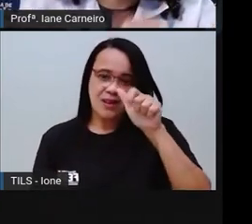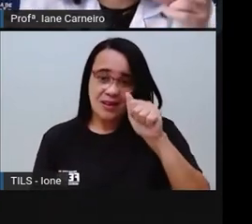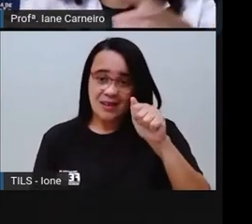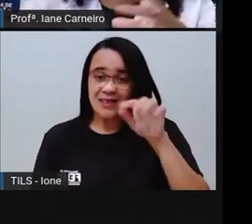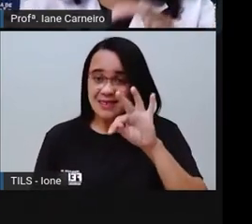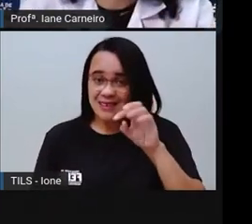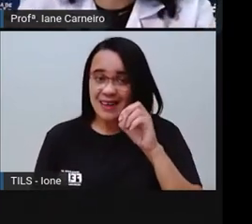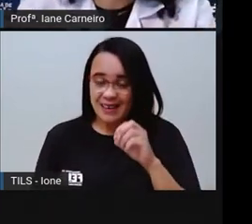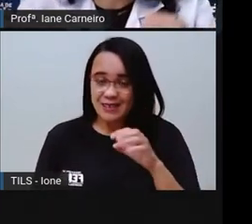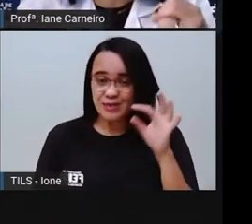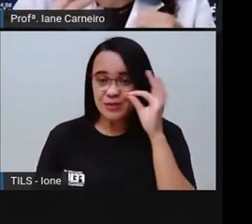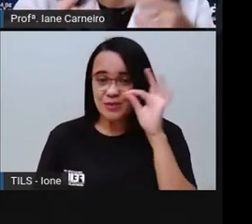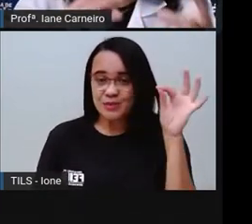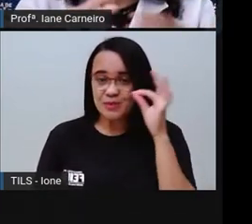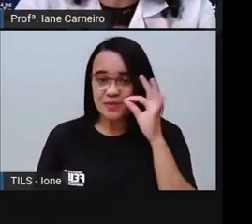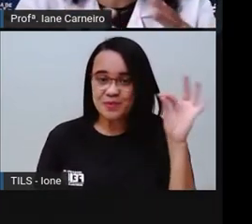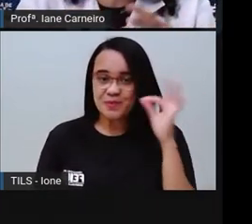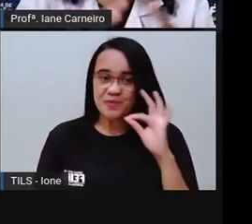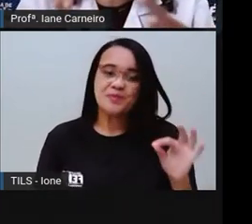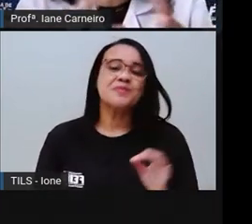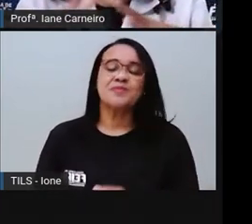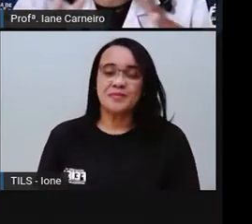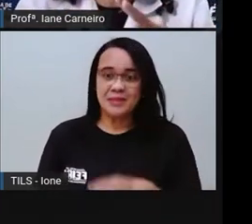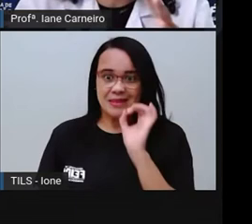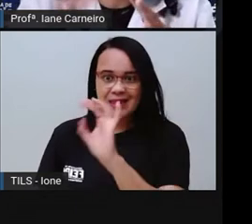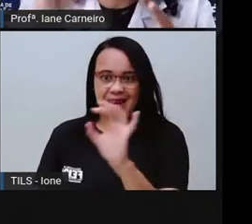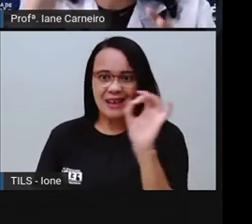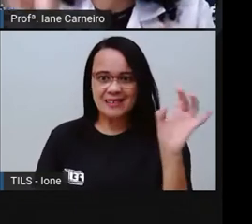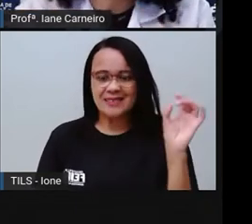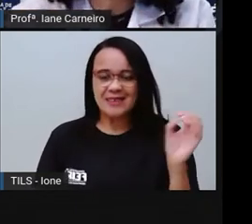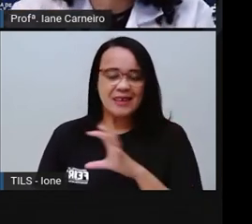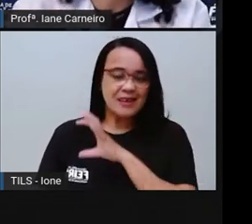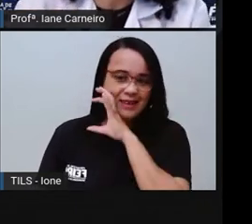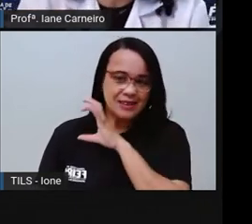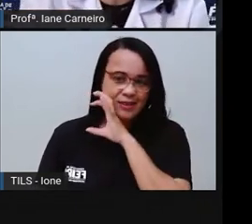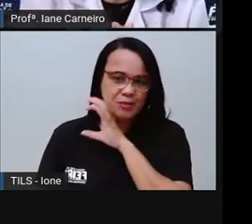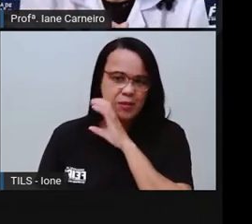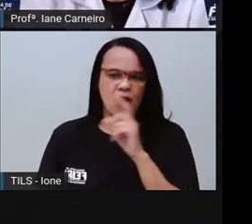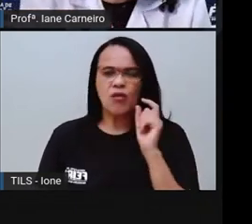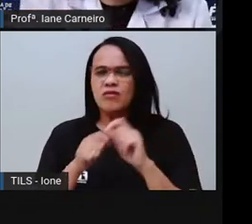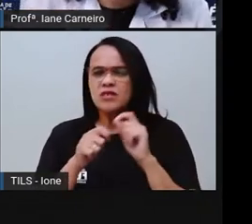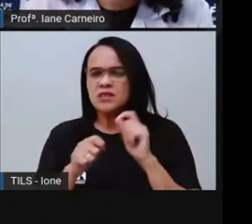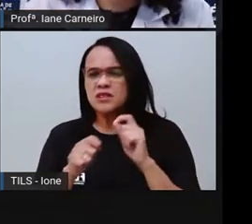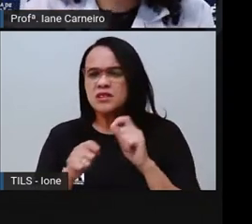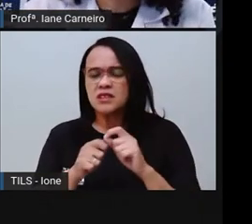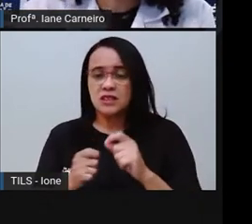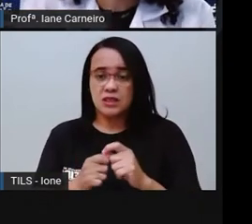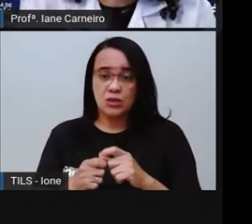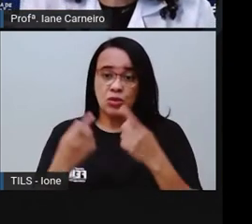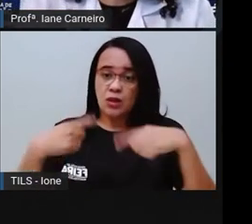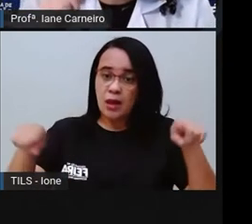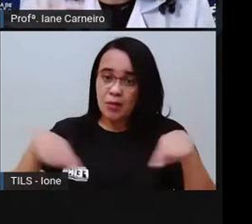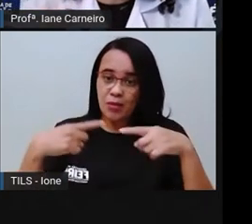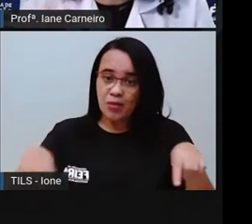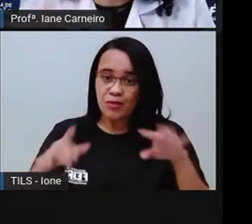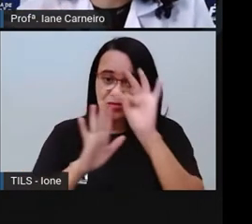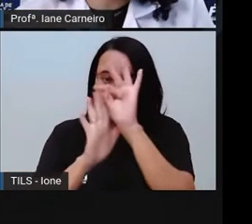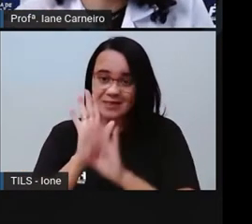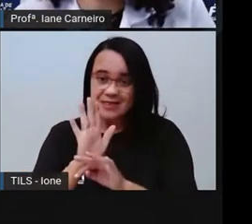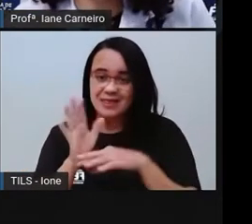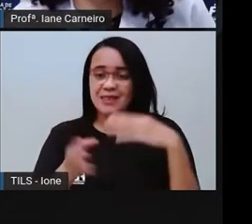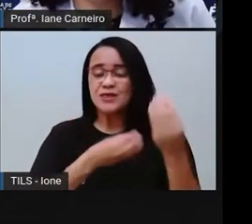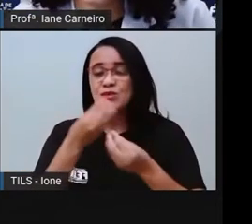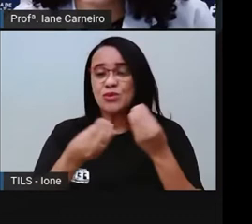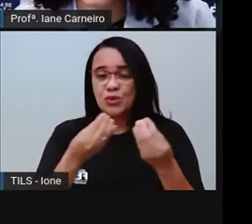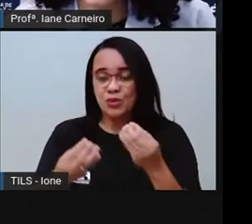aparecer no foi fazendo né são que cada um desses desses eventos foi acontecendo ao longo da parlenda antes eu